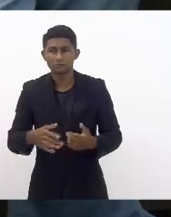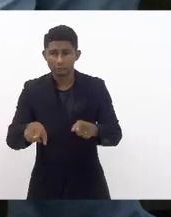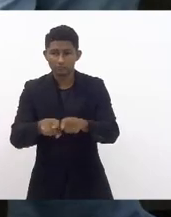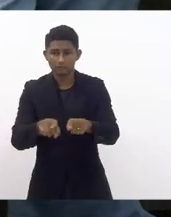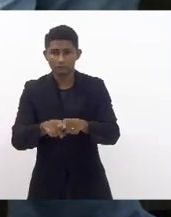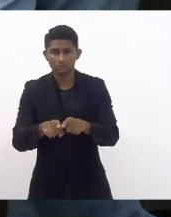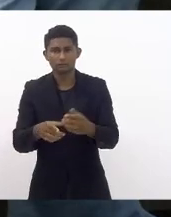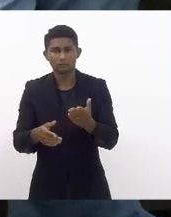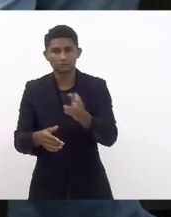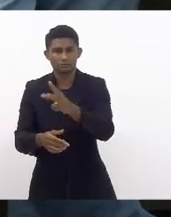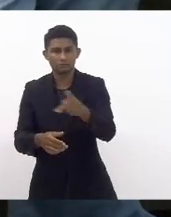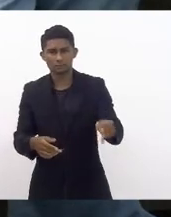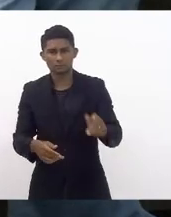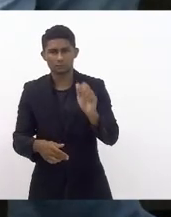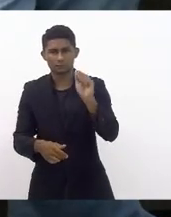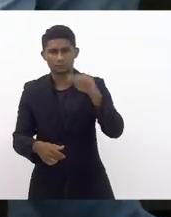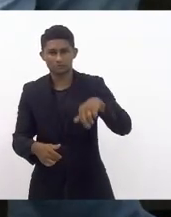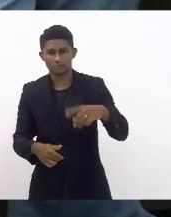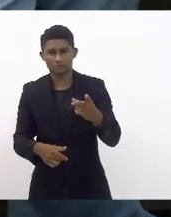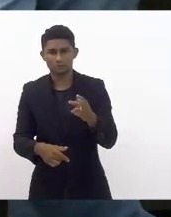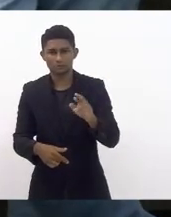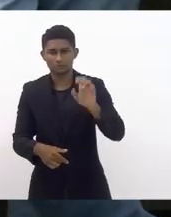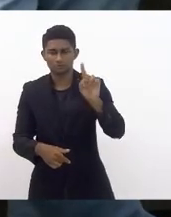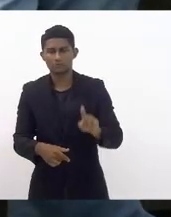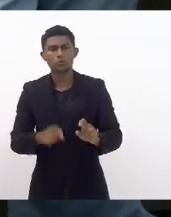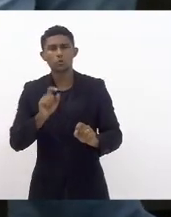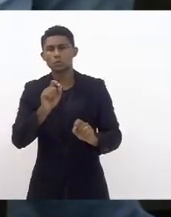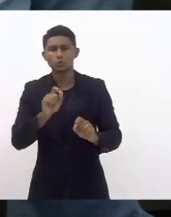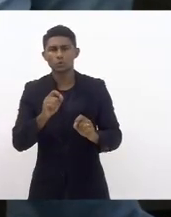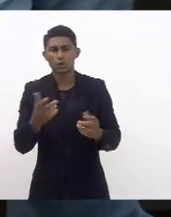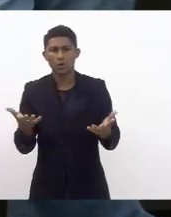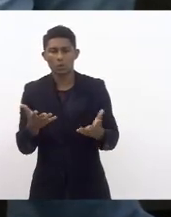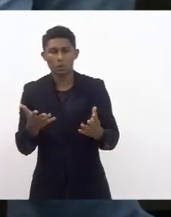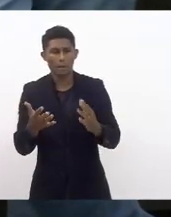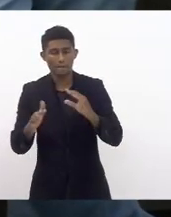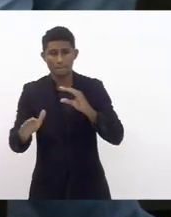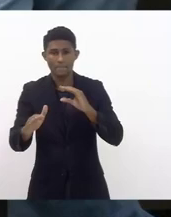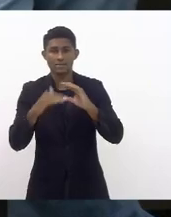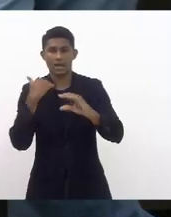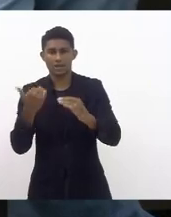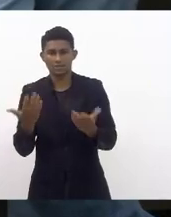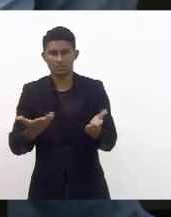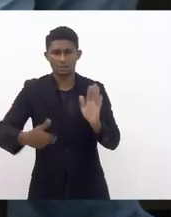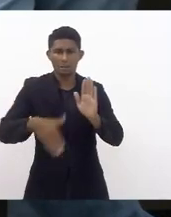presidente André Siciliano de pautar e enviar essas mensagens hoje para serem votadas,